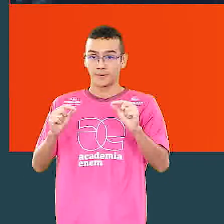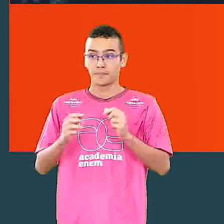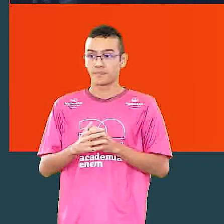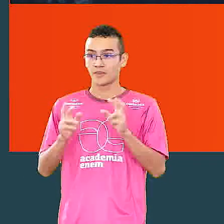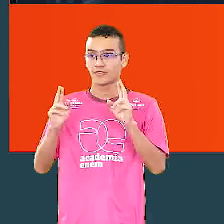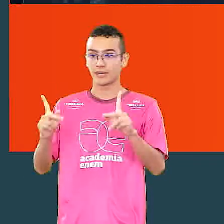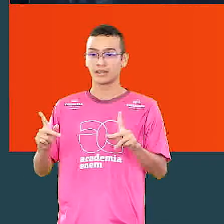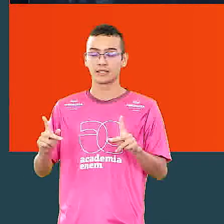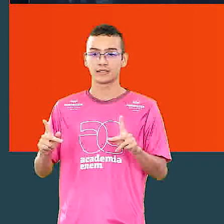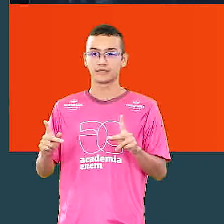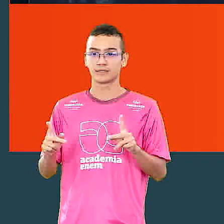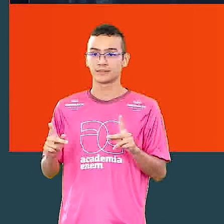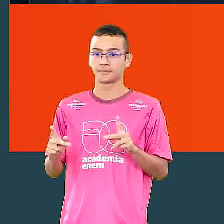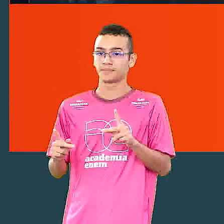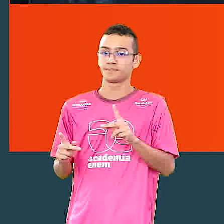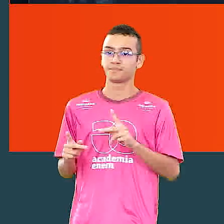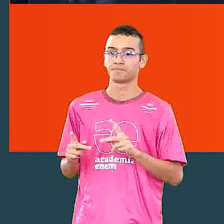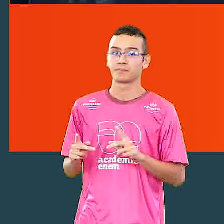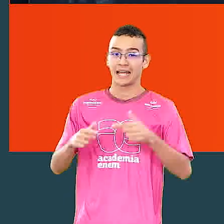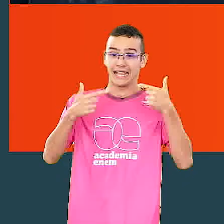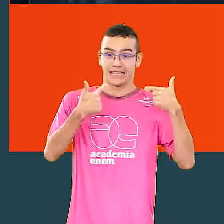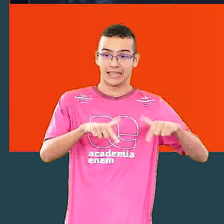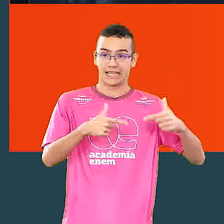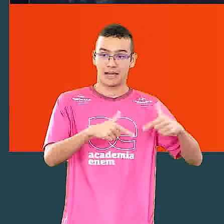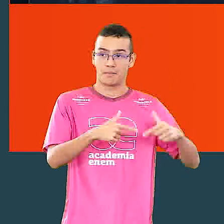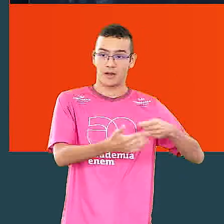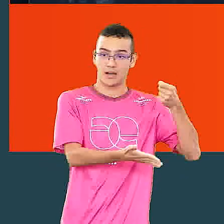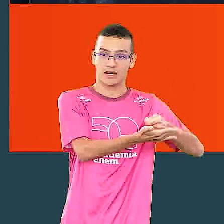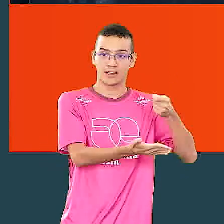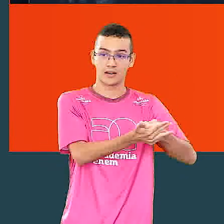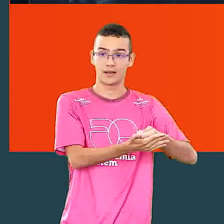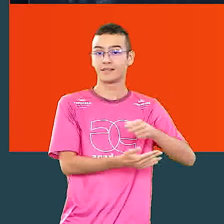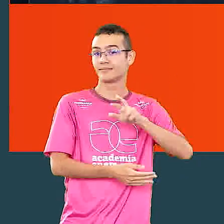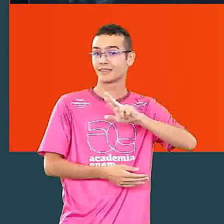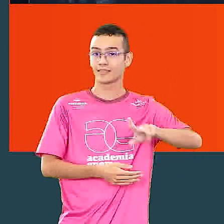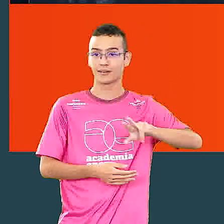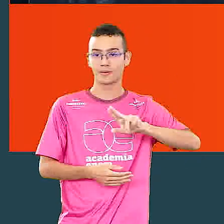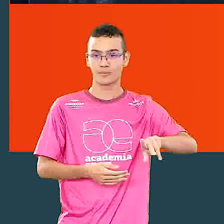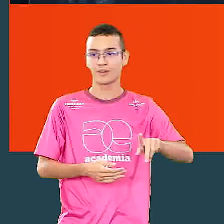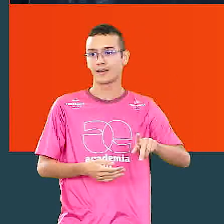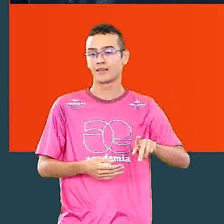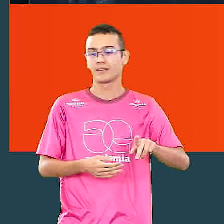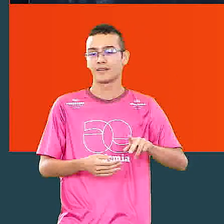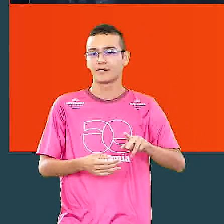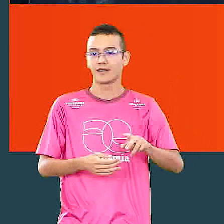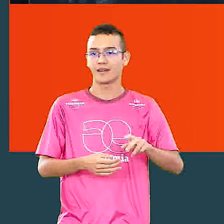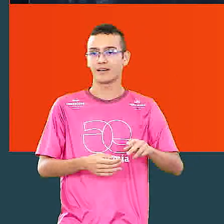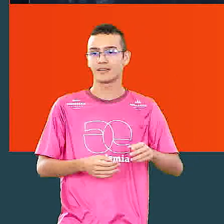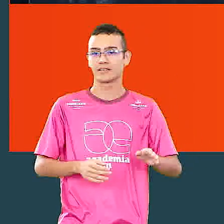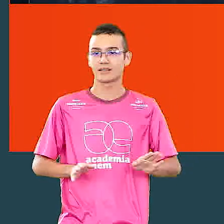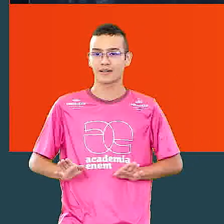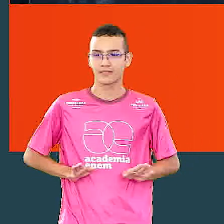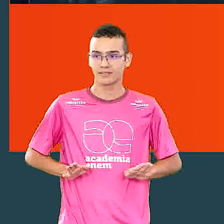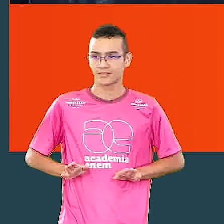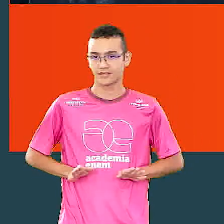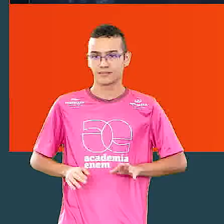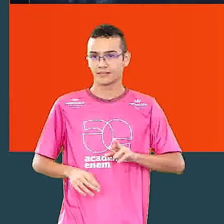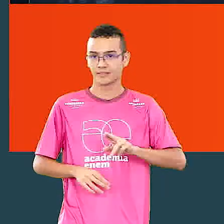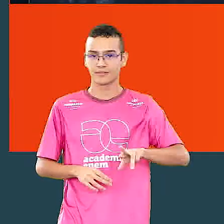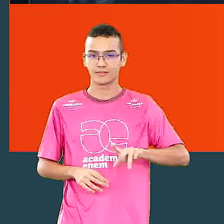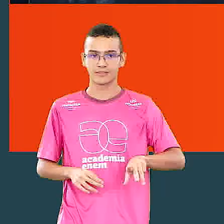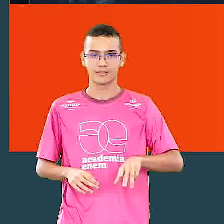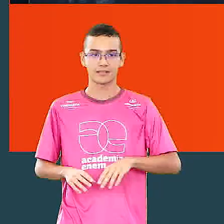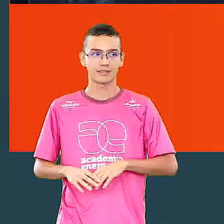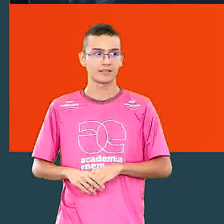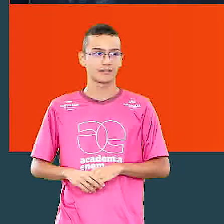Isaac? Porque o trabalho forçado não é escravidão, necessariamente. Isso aqui. Mas lá em casa minha